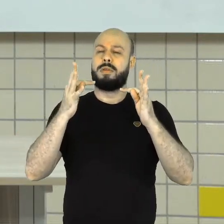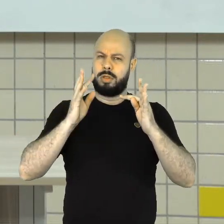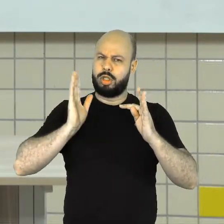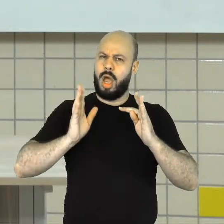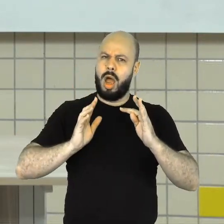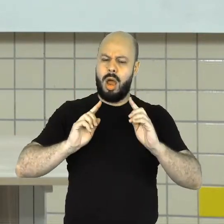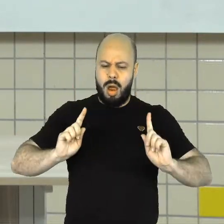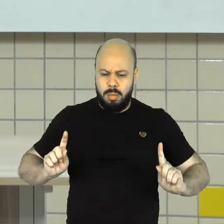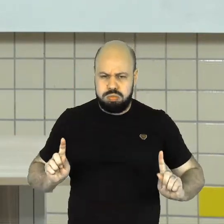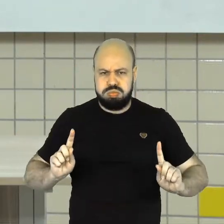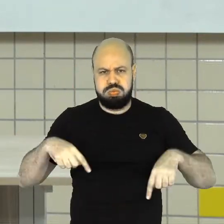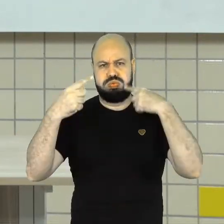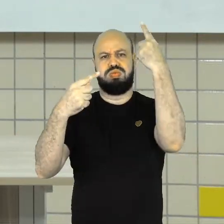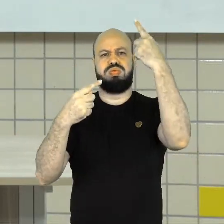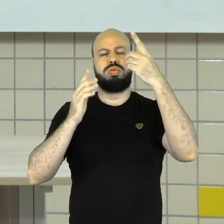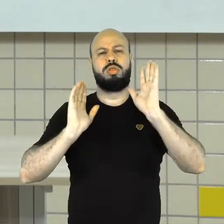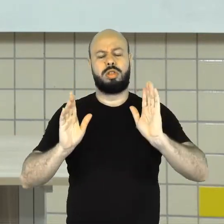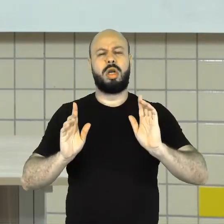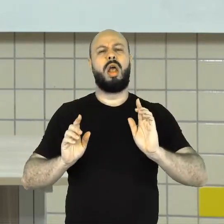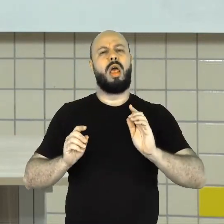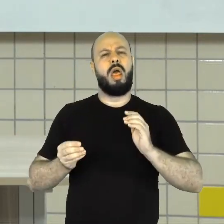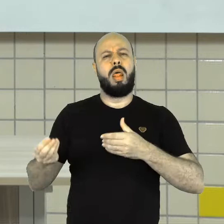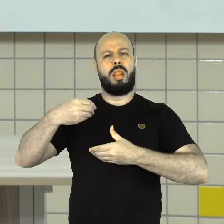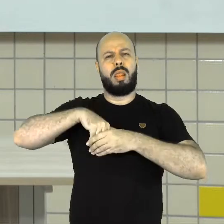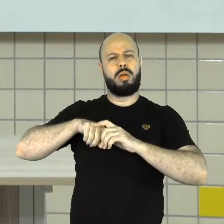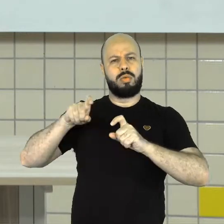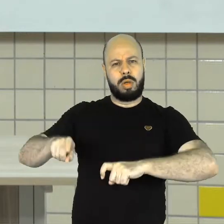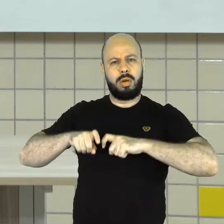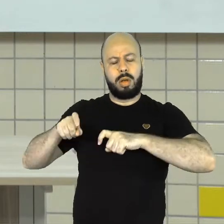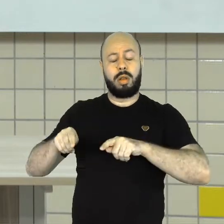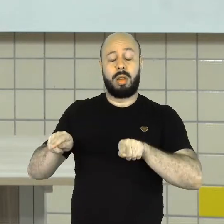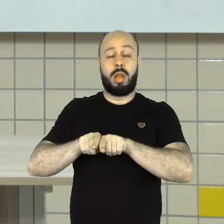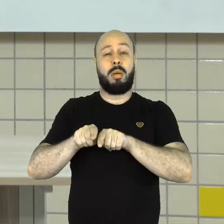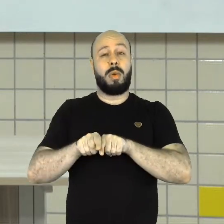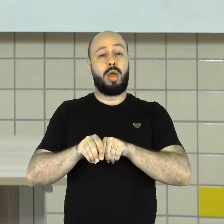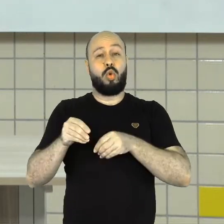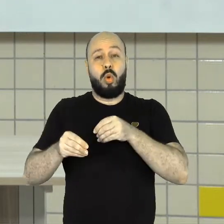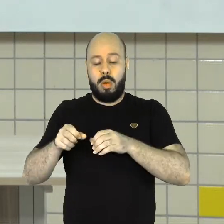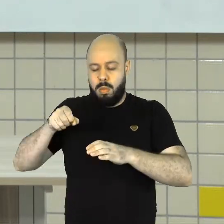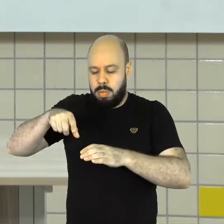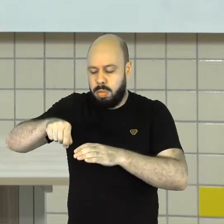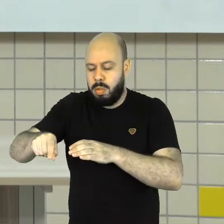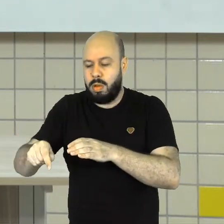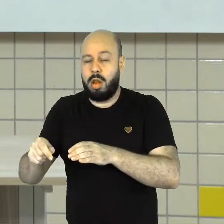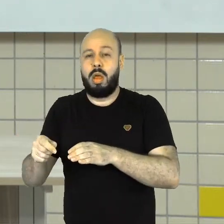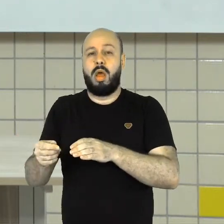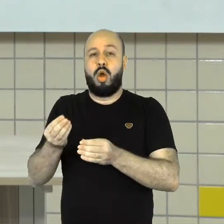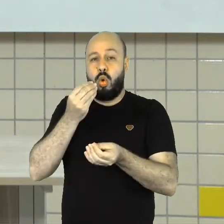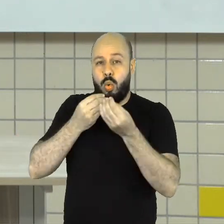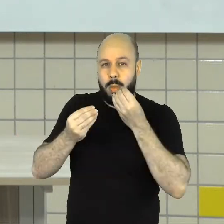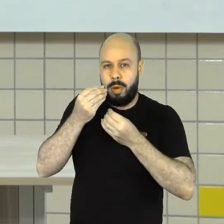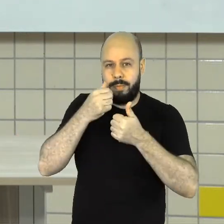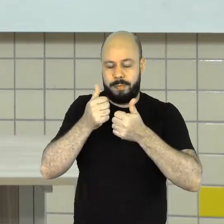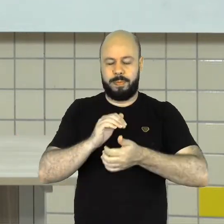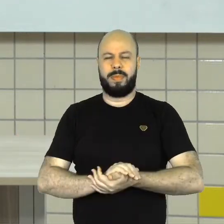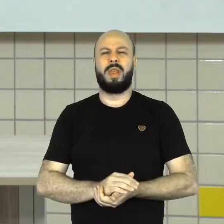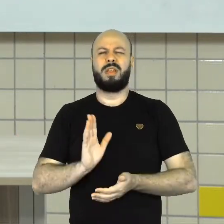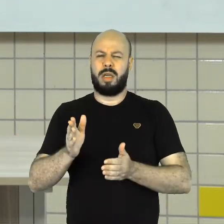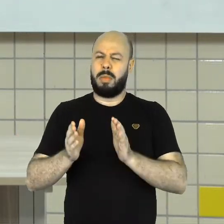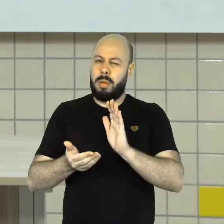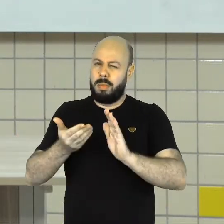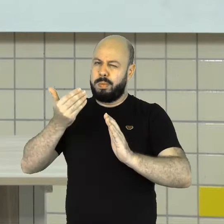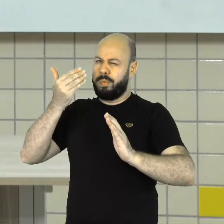avançada, aplicada na agricultura e a produção dos alimentos. Vamos voltar àquele assunto que a gente já discutiu um pouquinho antes e